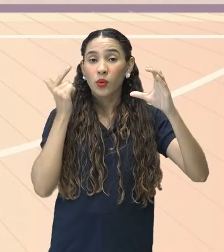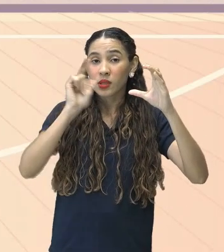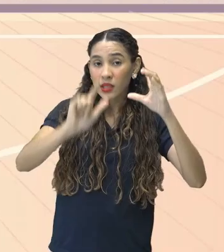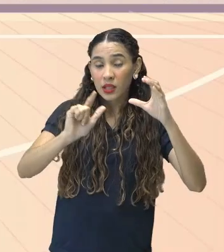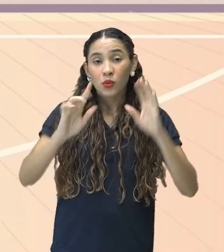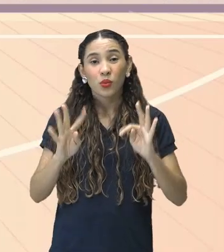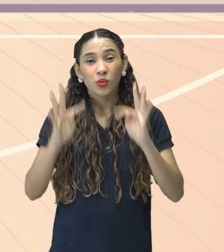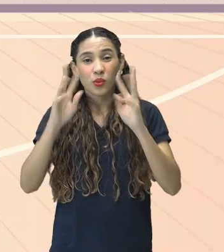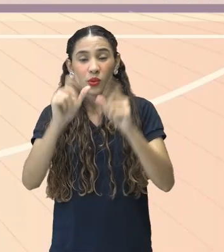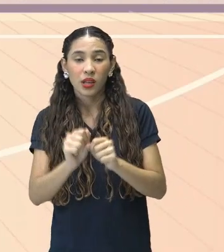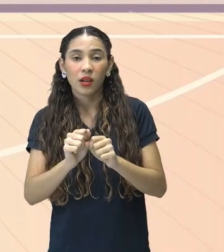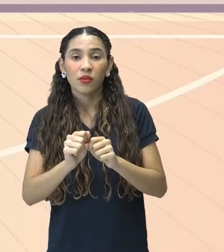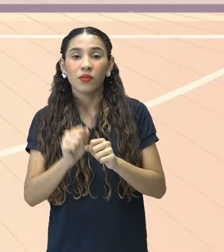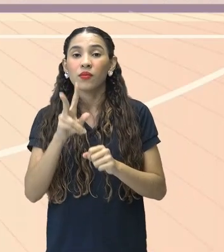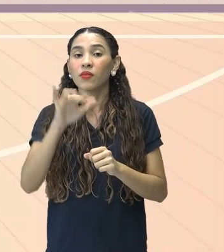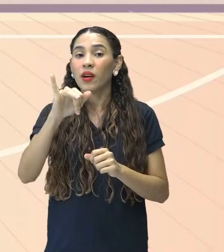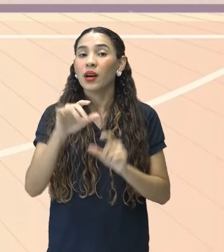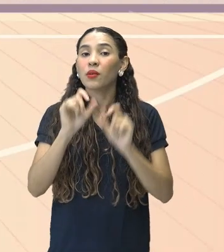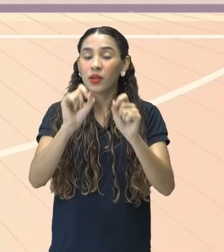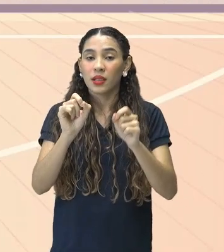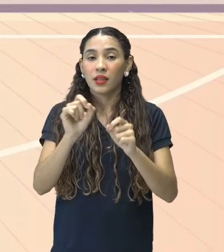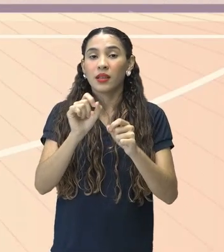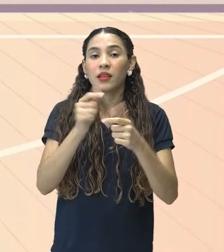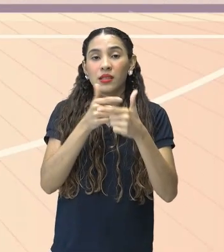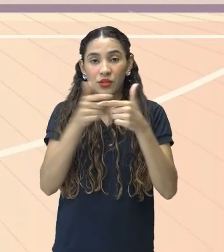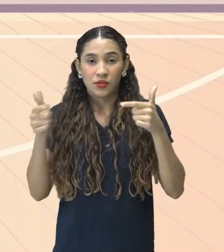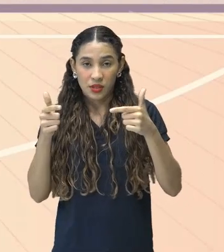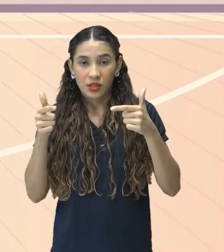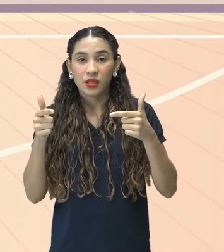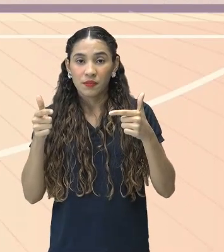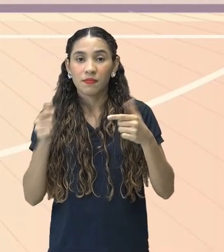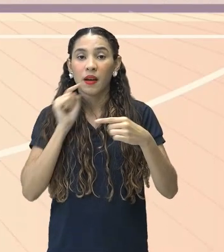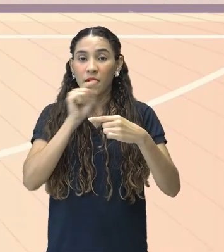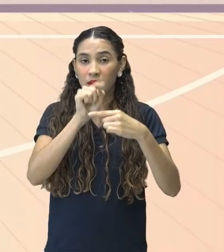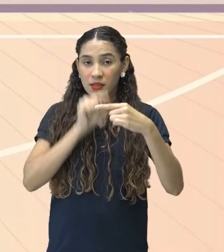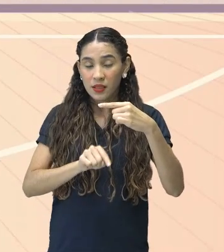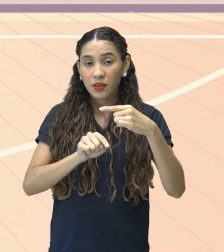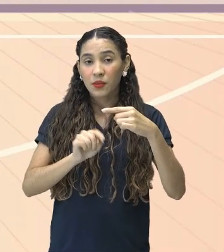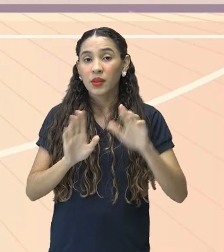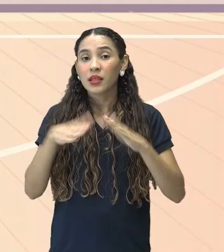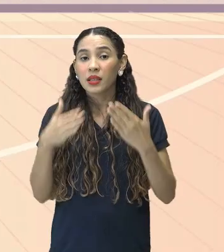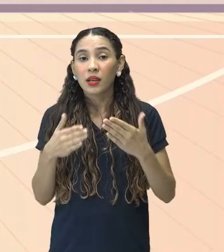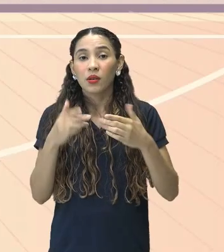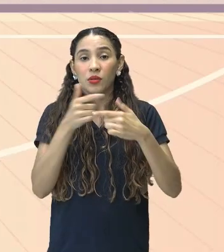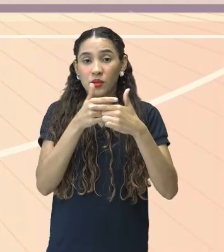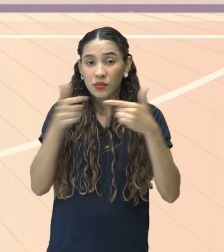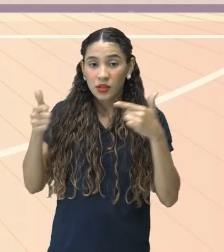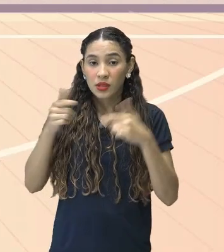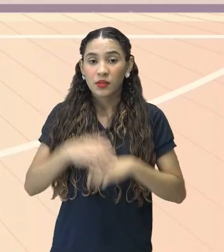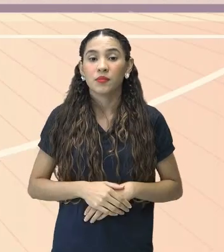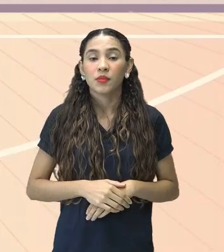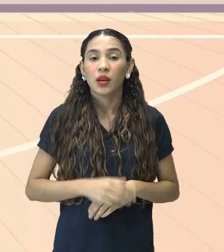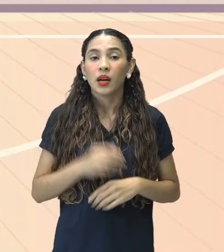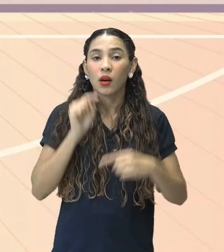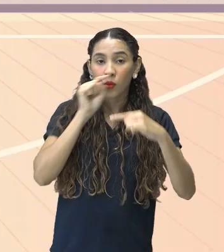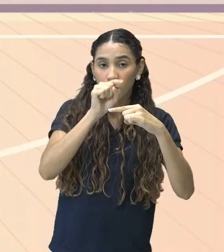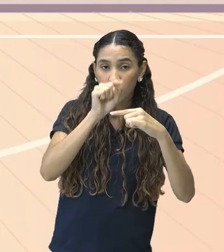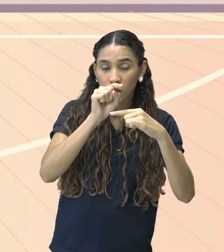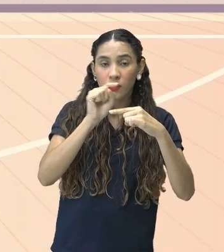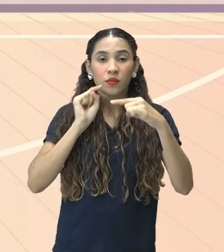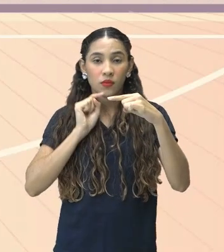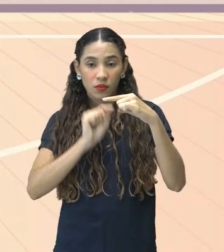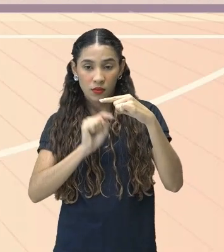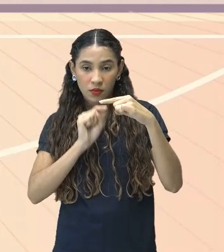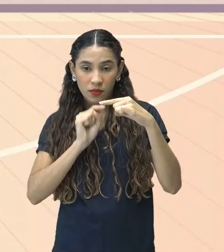número total, e a gente vai simplificar a nossa fração. Então, a gente vai dividir o numerador e o